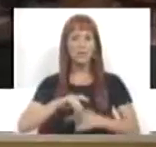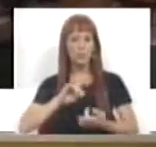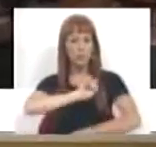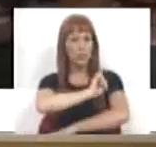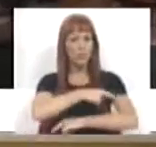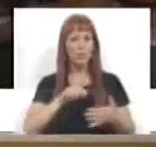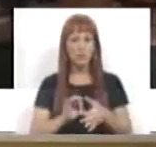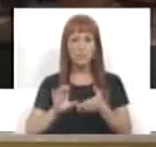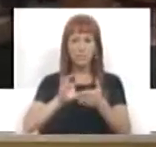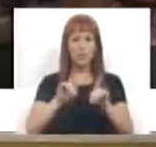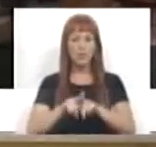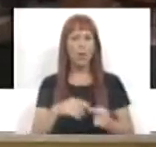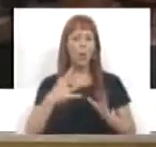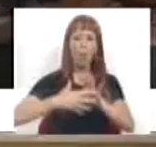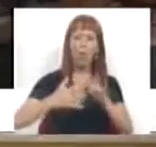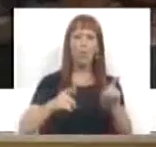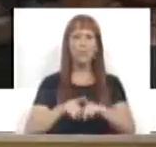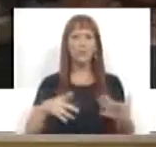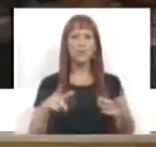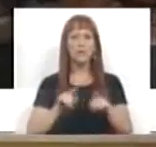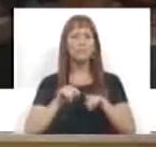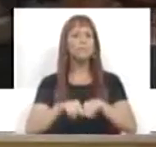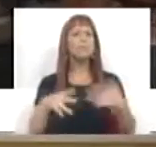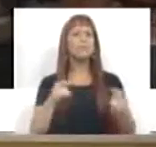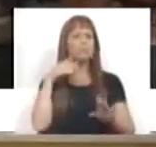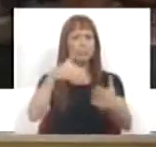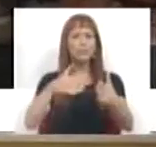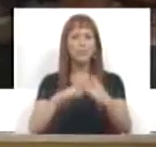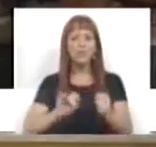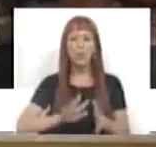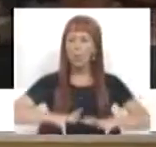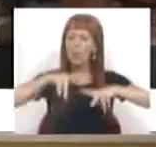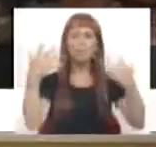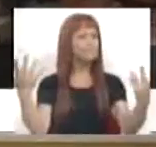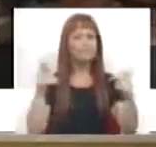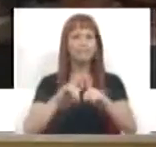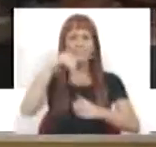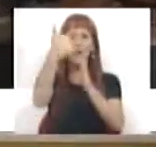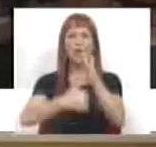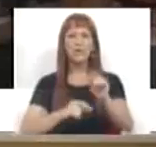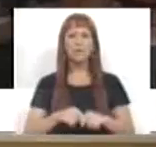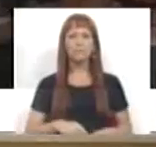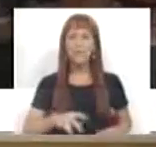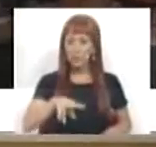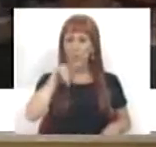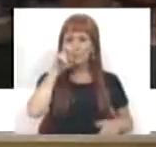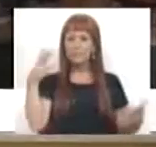poderoso, um financeiro ou um burocrata que a acuse de ser um obstáculo ao progresso, a Constituição